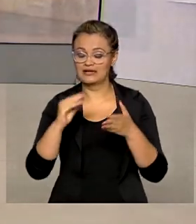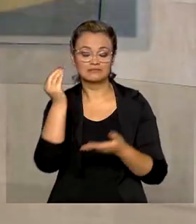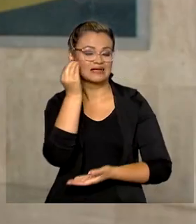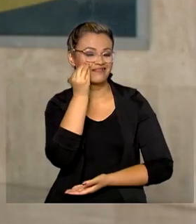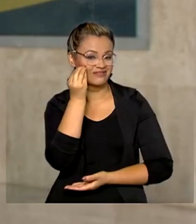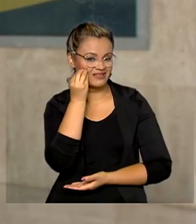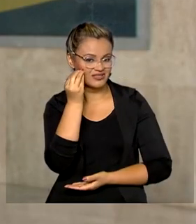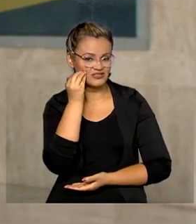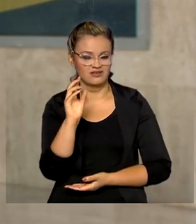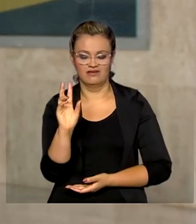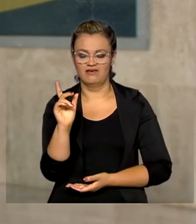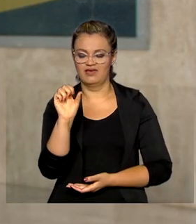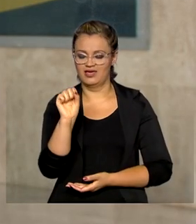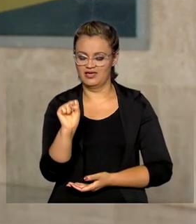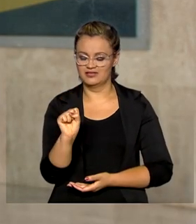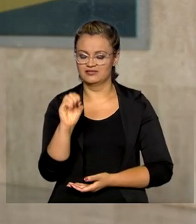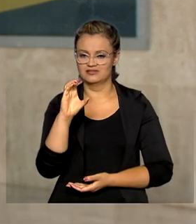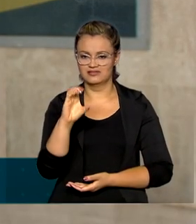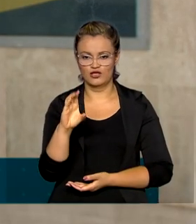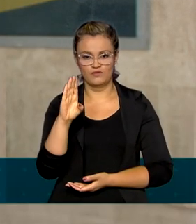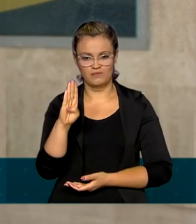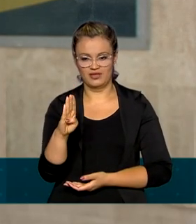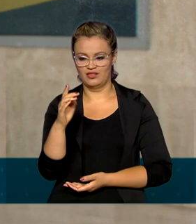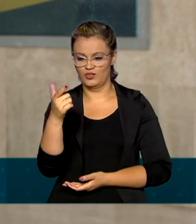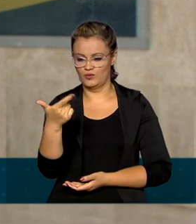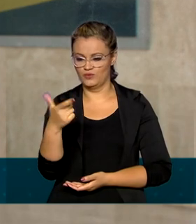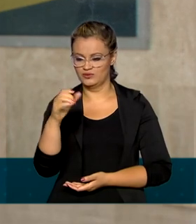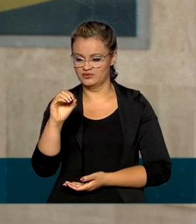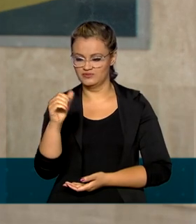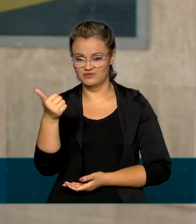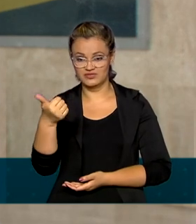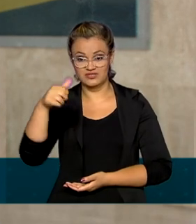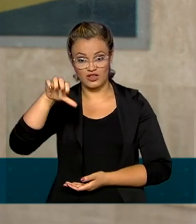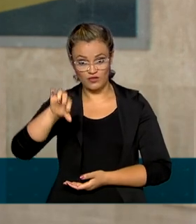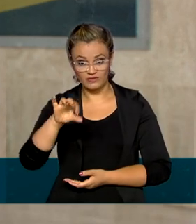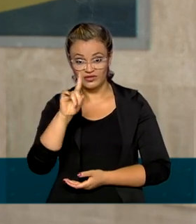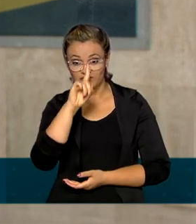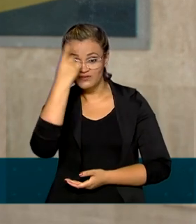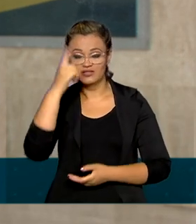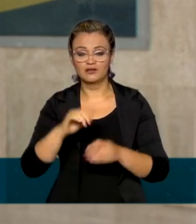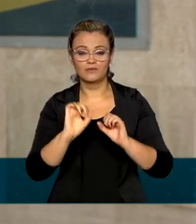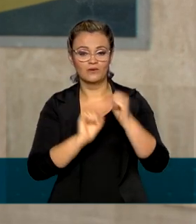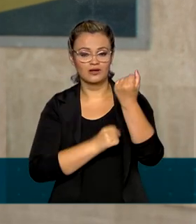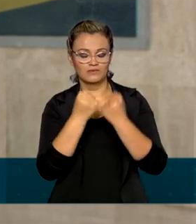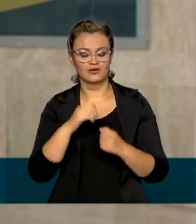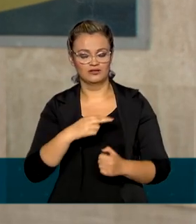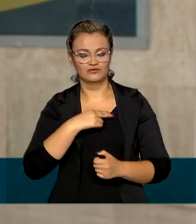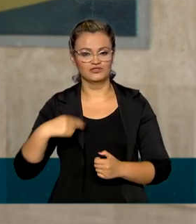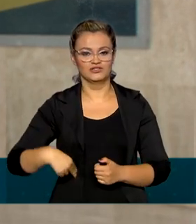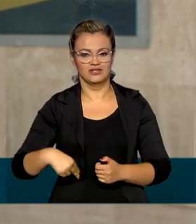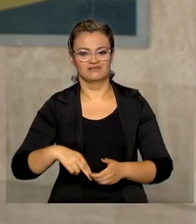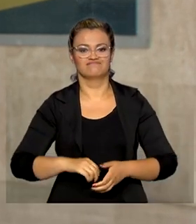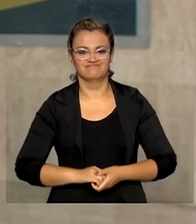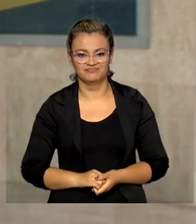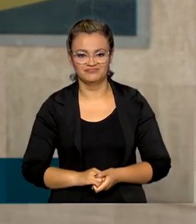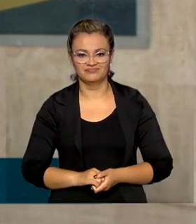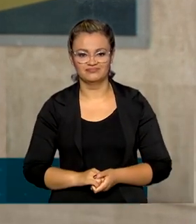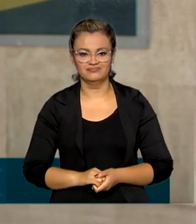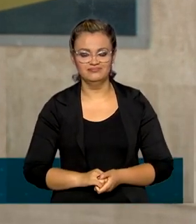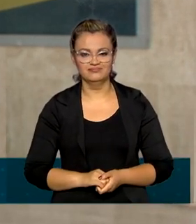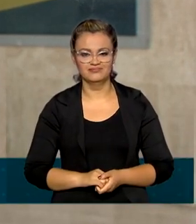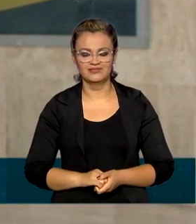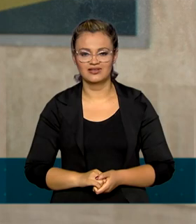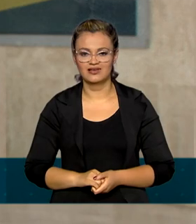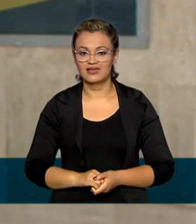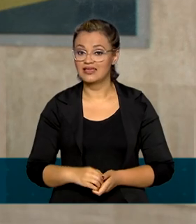testes é a SCB 2019, desenvolvida pelo laboratório chinês Sichuan Glover Biofarmaceuticals.